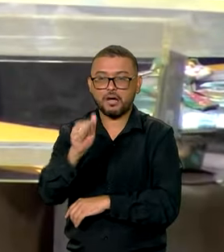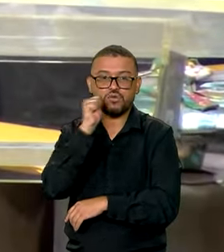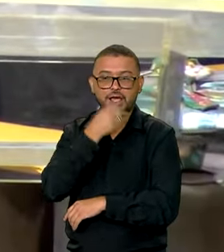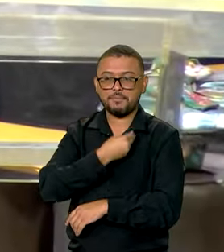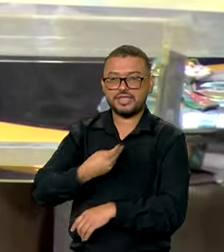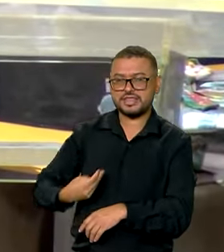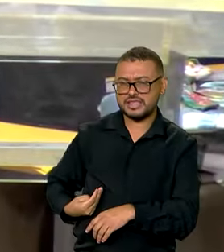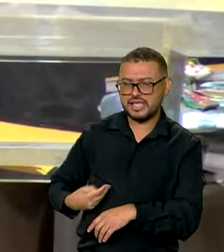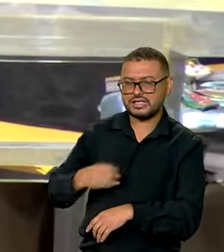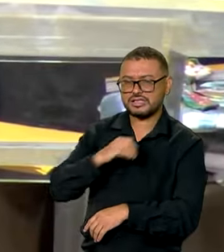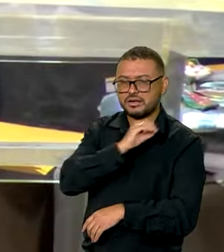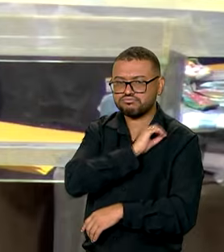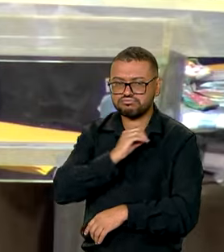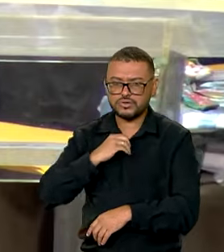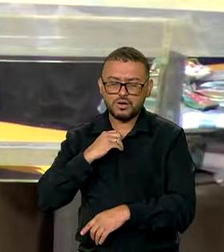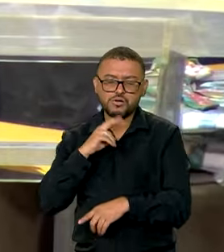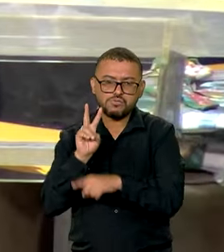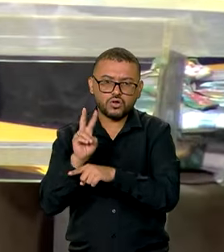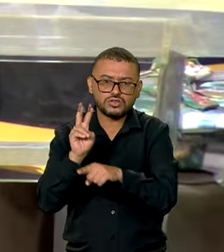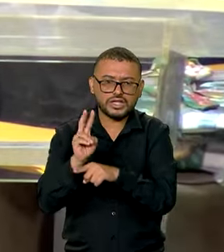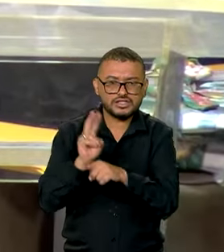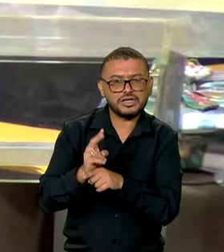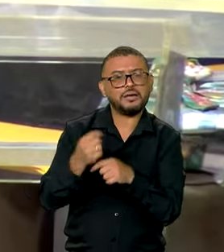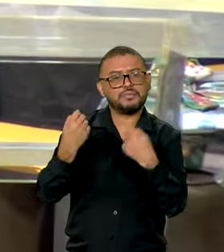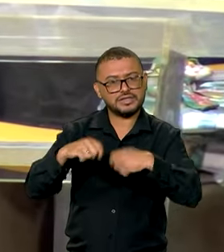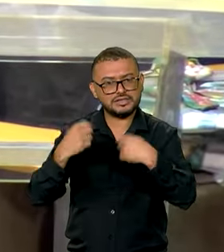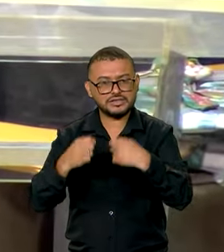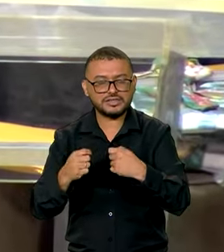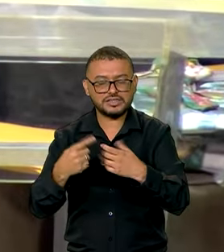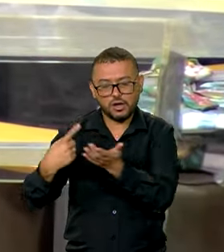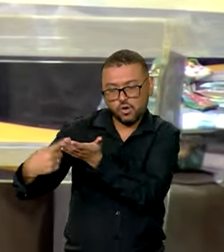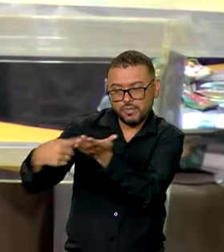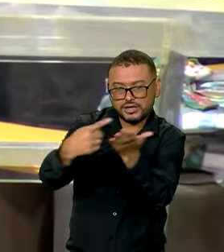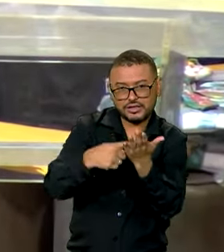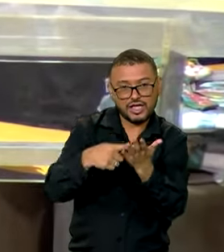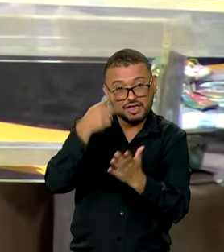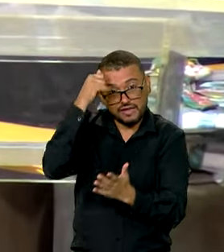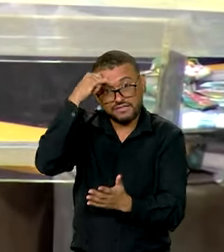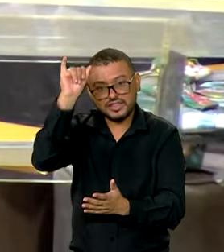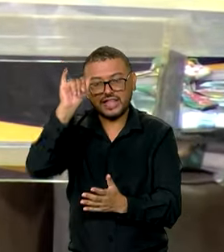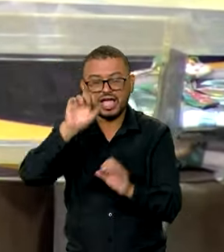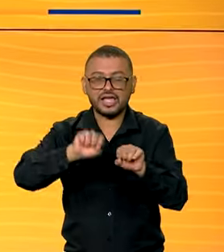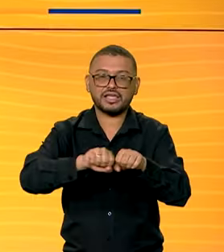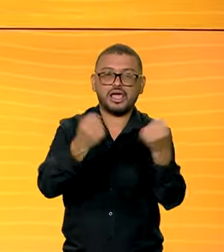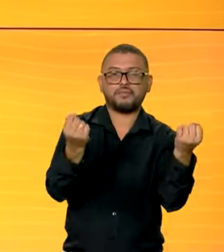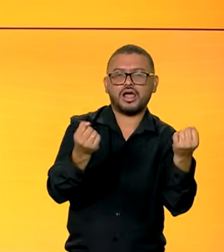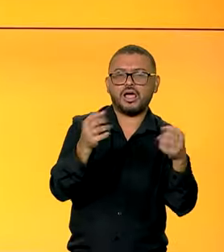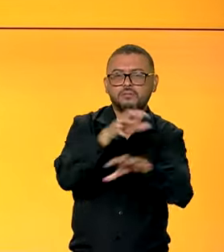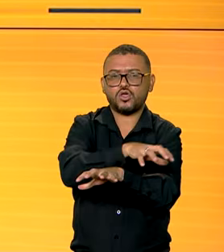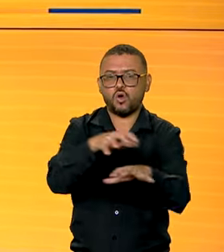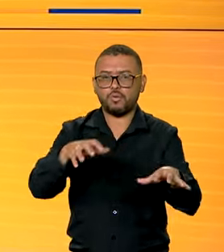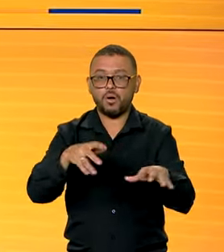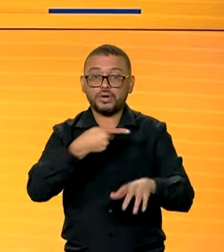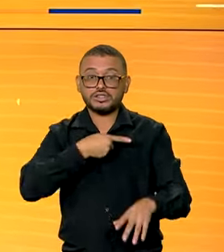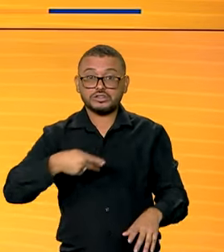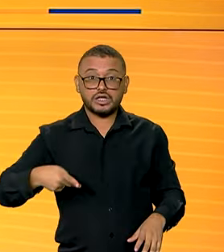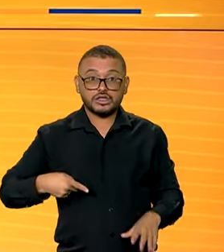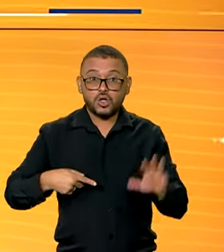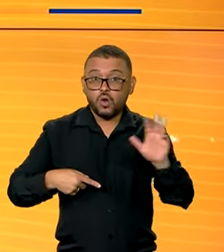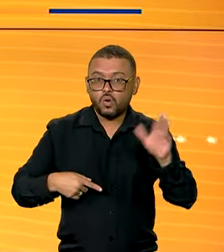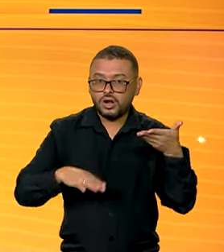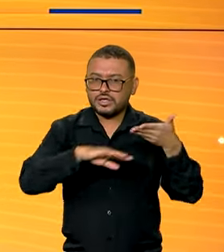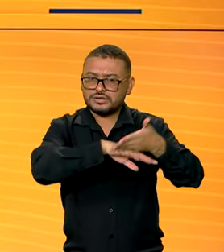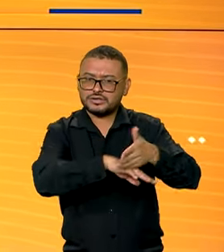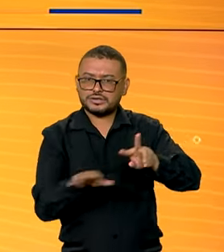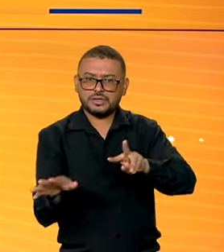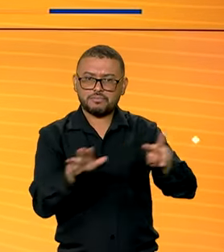Silva defende projetos de preservação e parcerias para combater a destruição do bioma. E presidente Lula participa esta semana